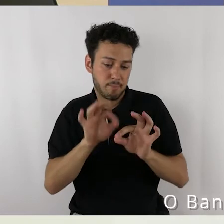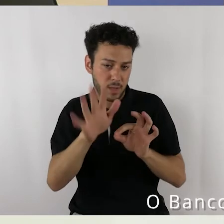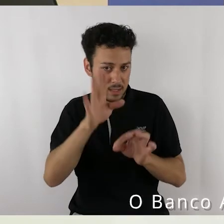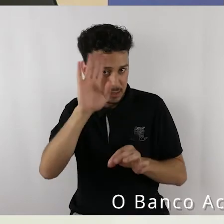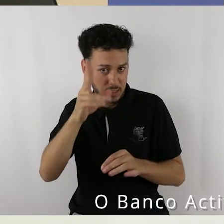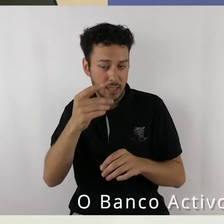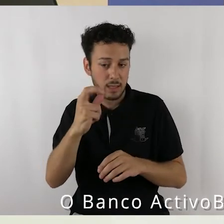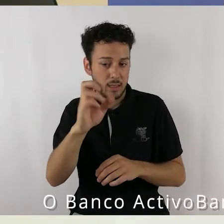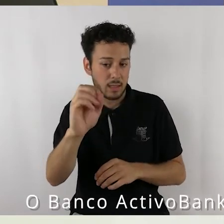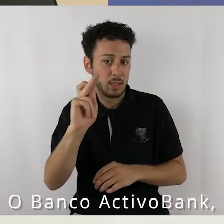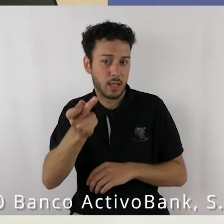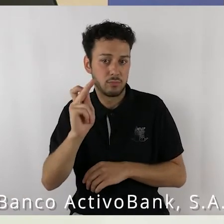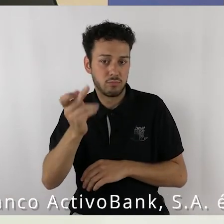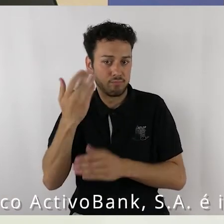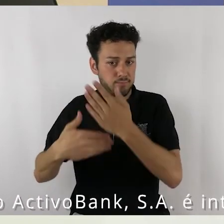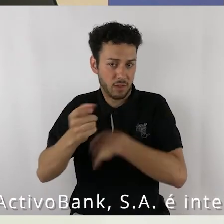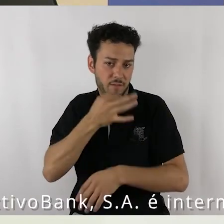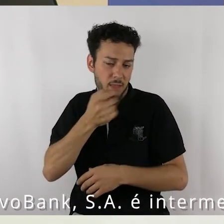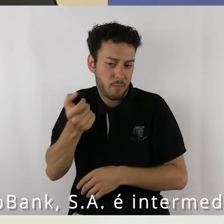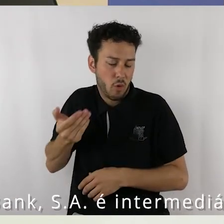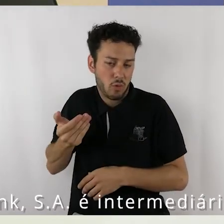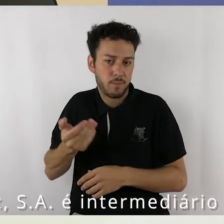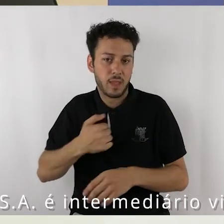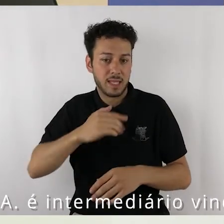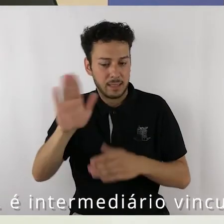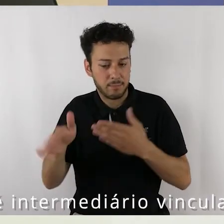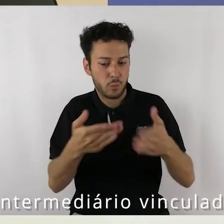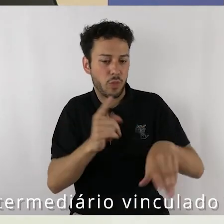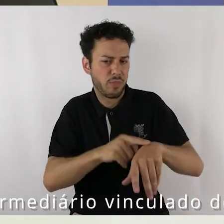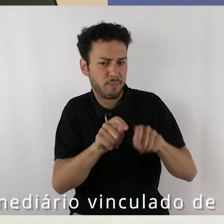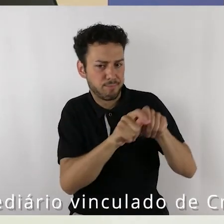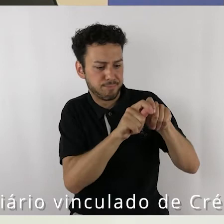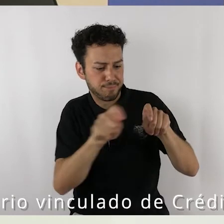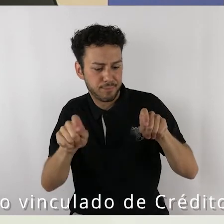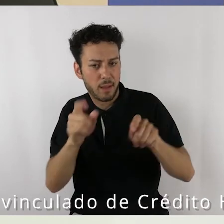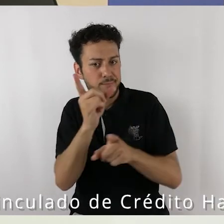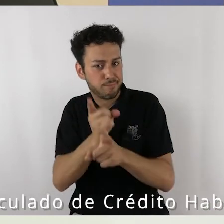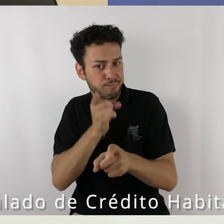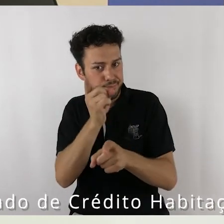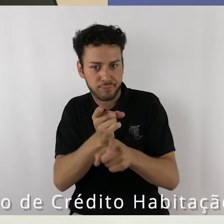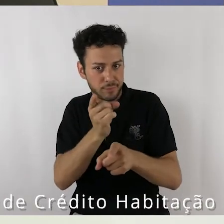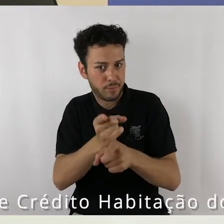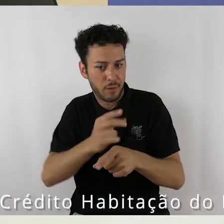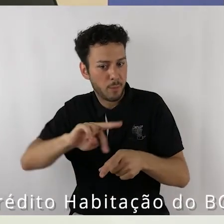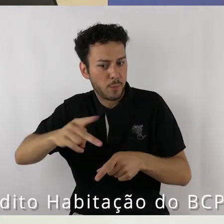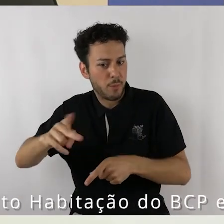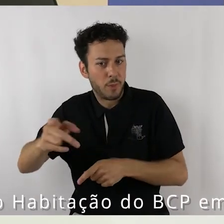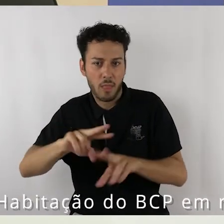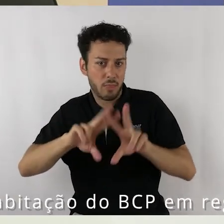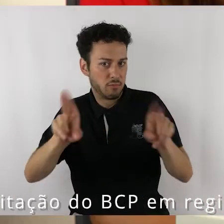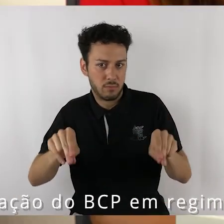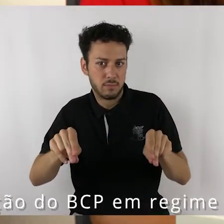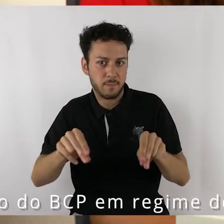no caso a taxa fixa 30 anos onde durante este período de tempo a prestação não irá no irá variar